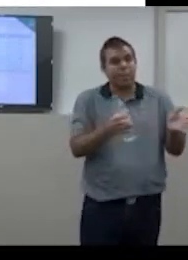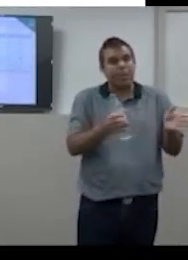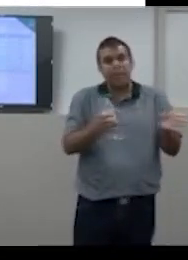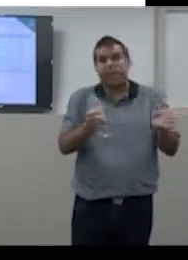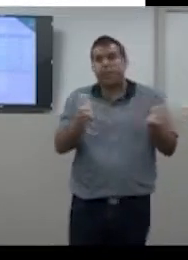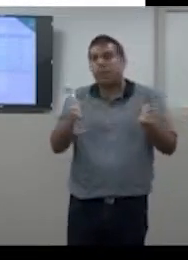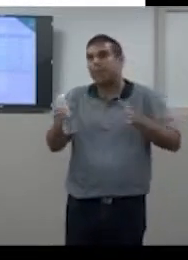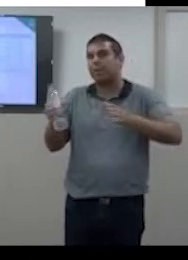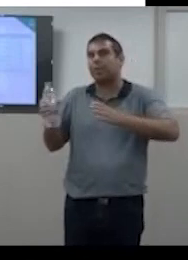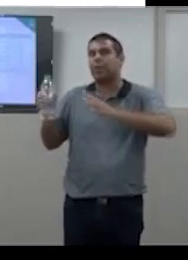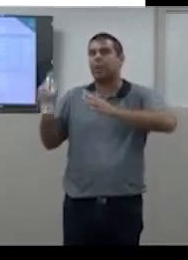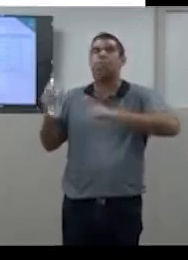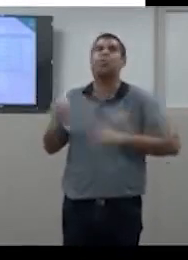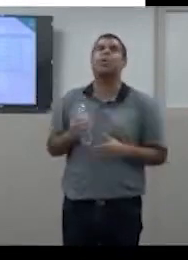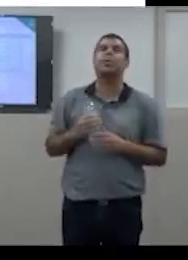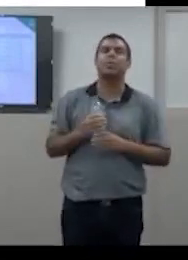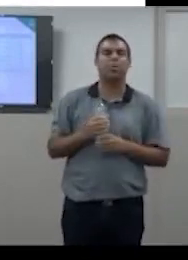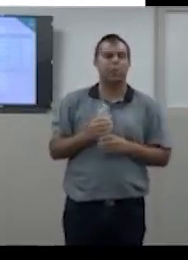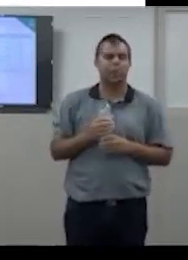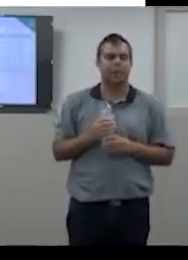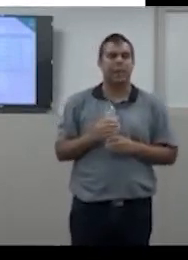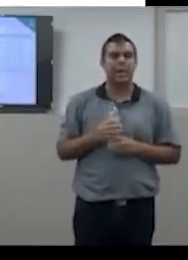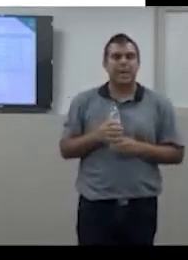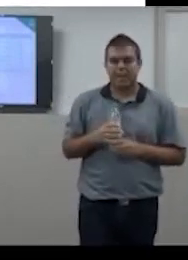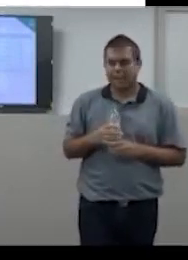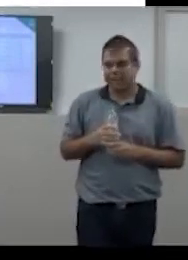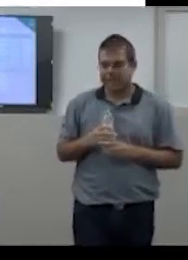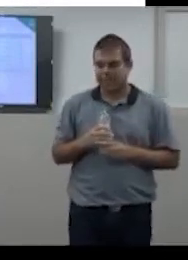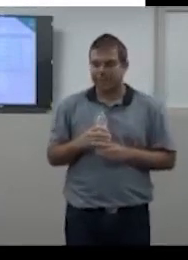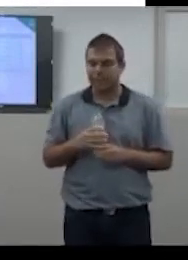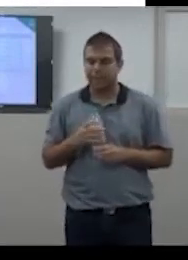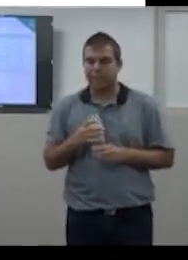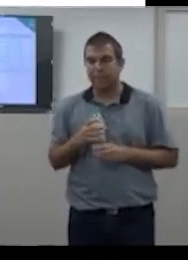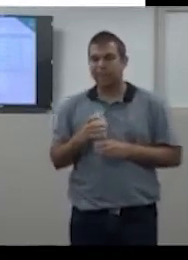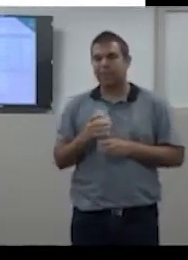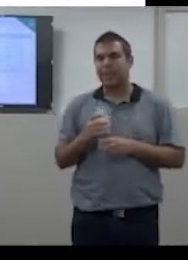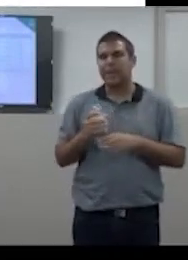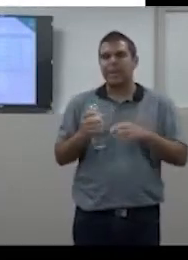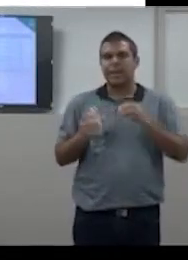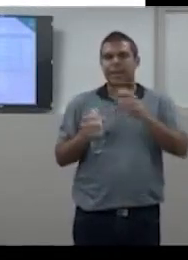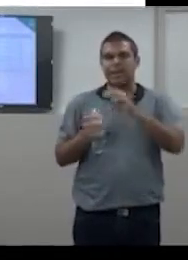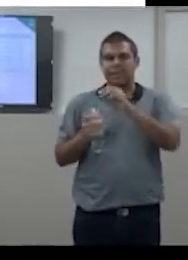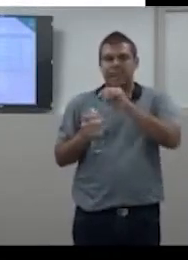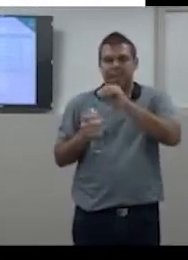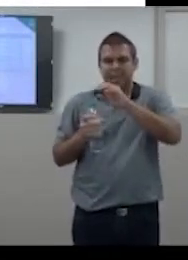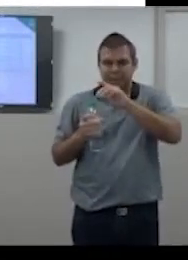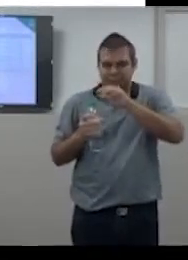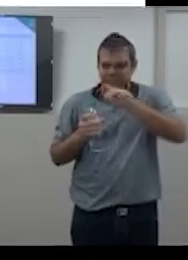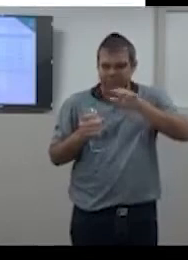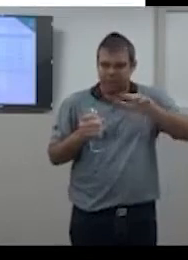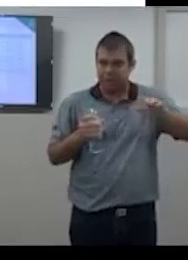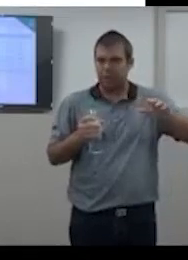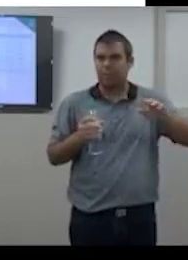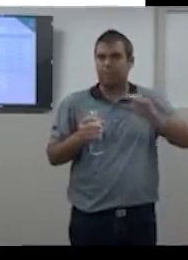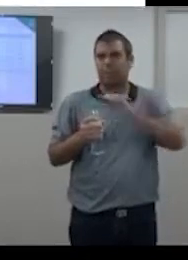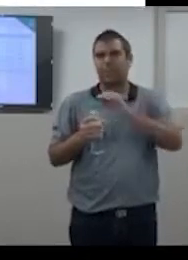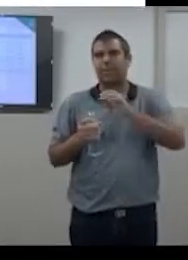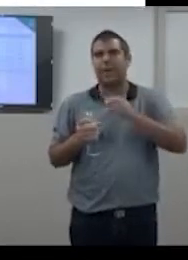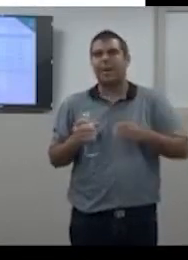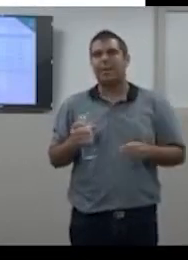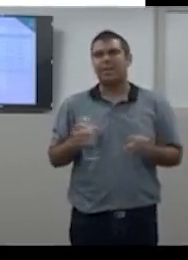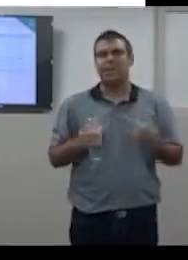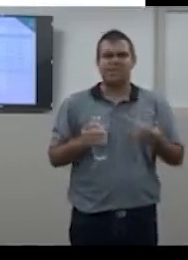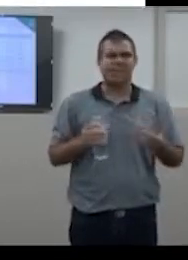lá, a tua forminha de gelo que você colocou lá no congelador e de repente assim, você começa a ver que tem uma película tipo de gelo